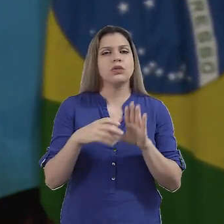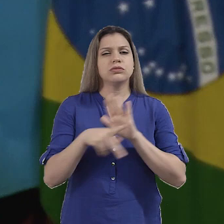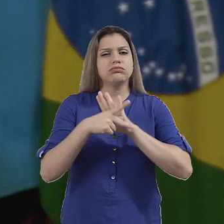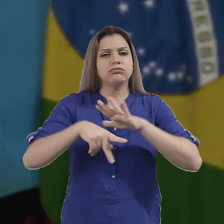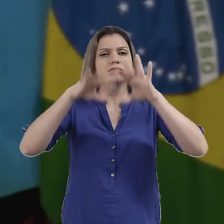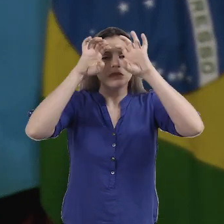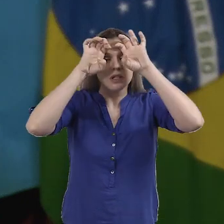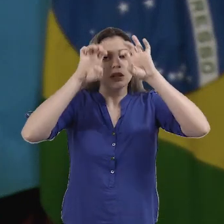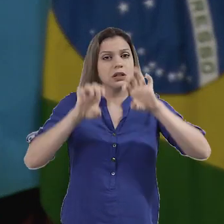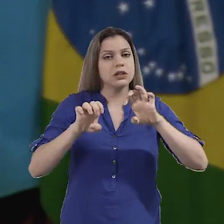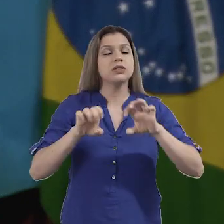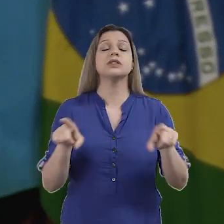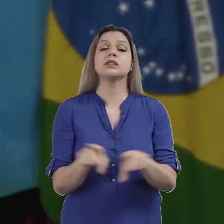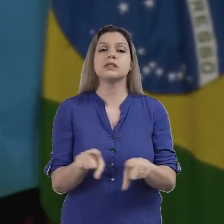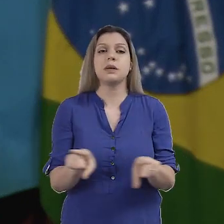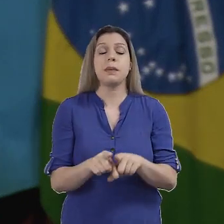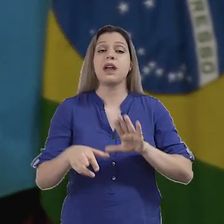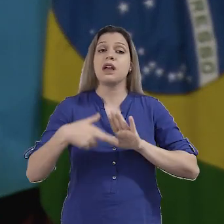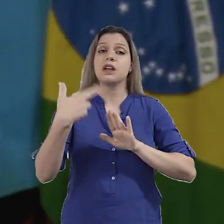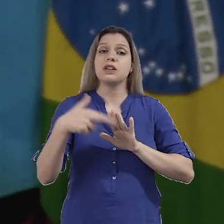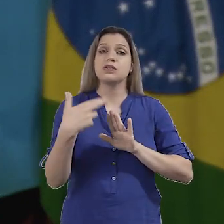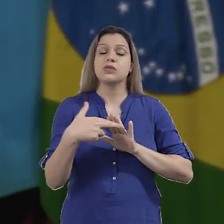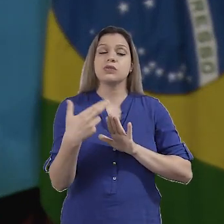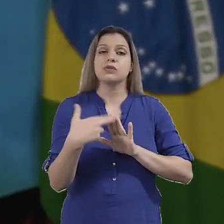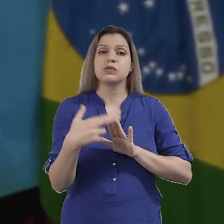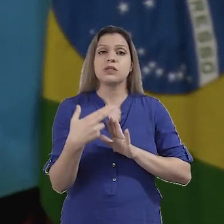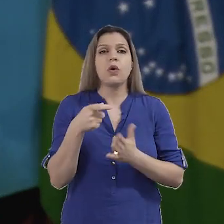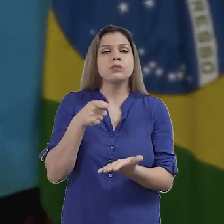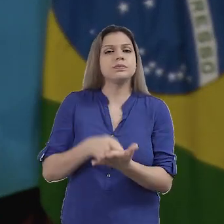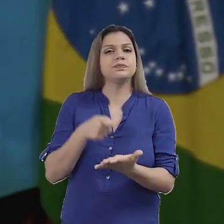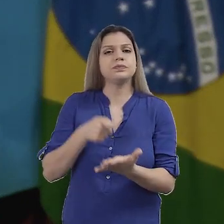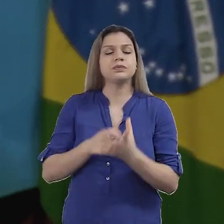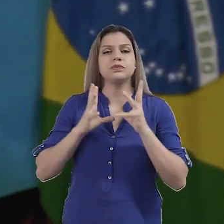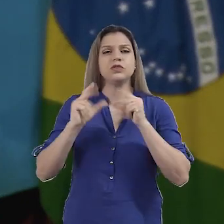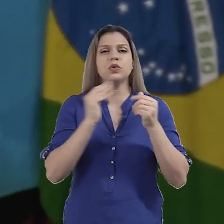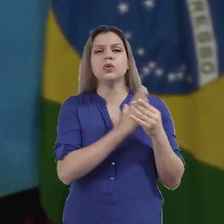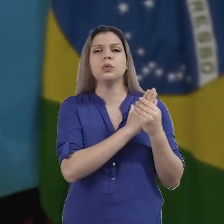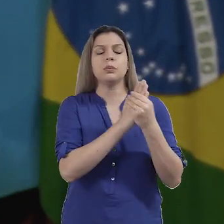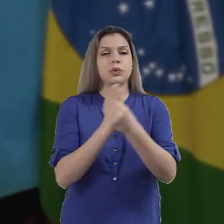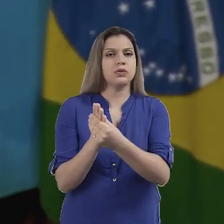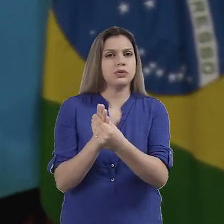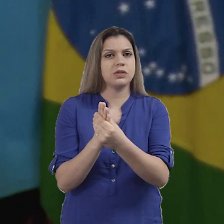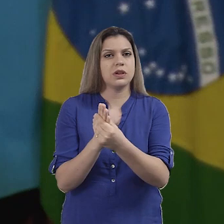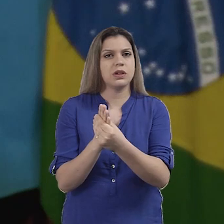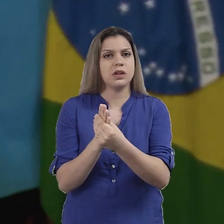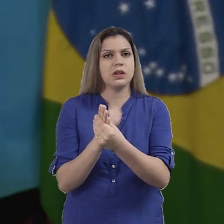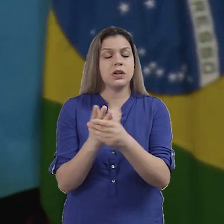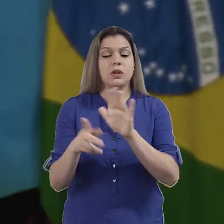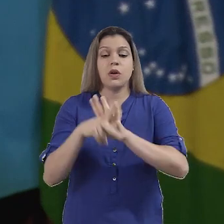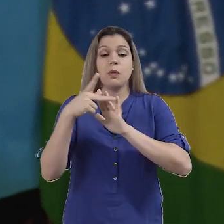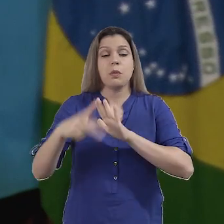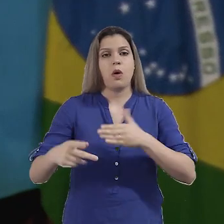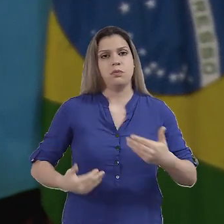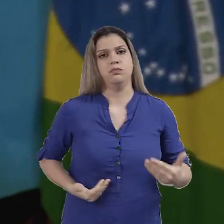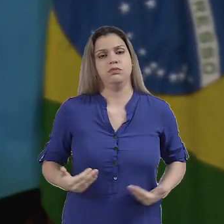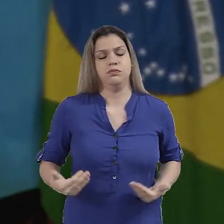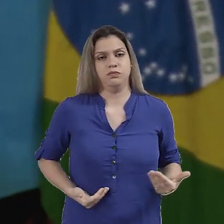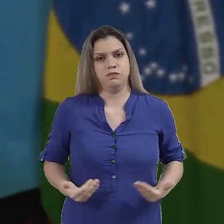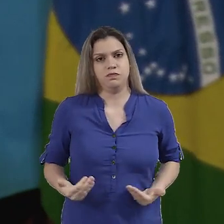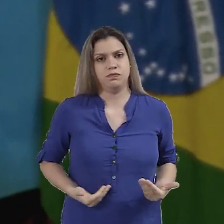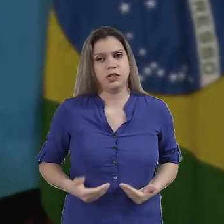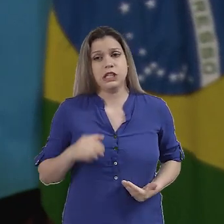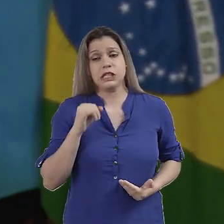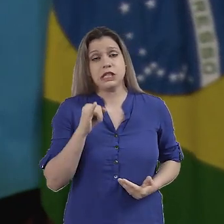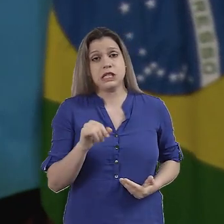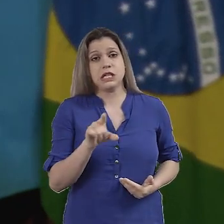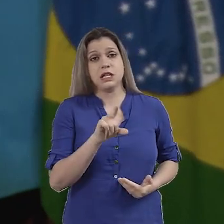de ética. Temos também uma resolução que vai tratar e disciplinar dos processos de penalidade dos